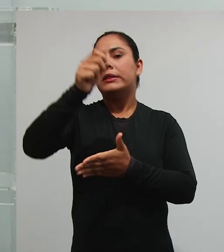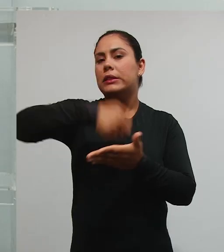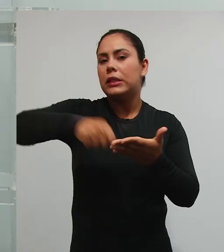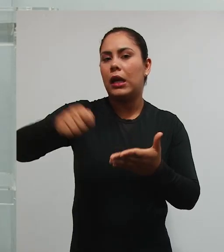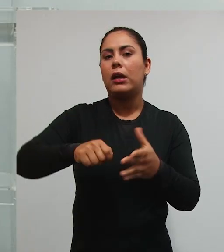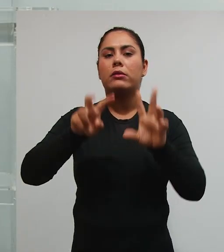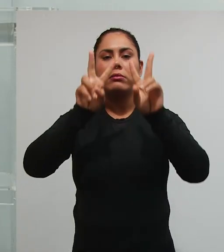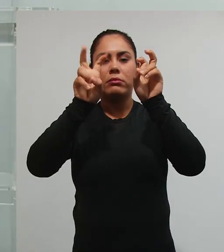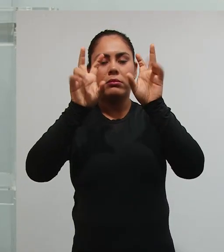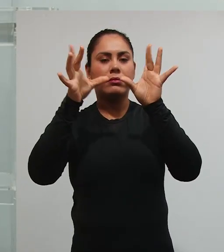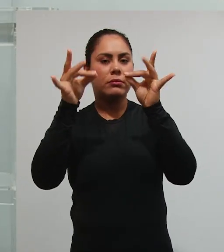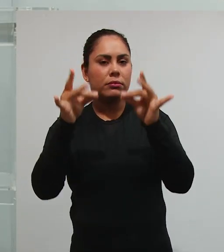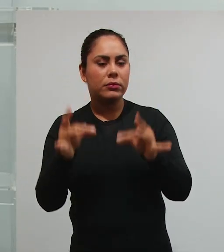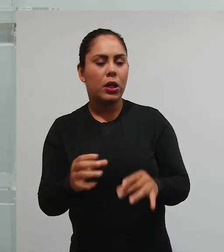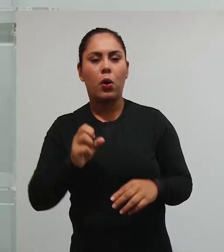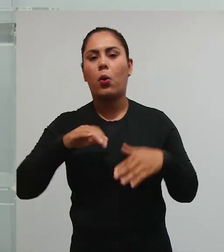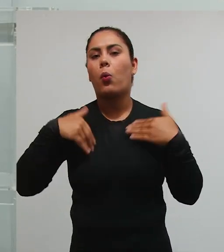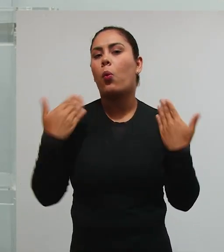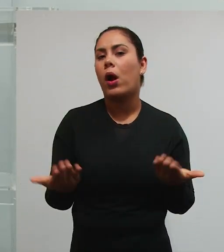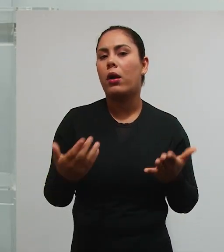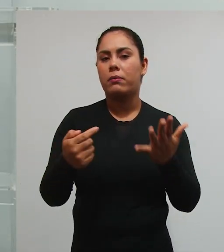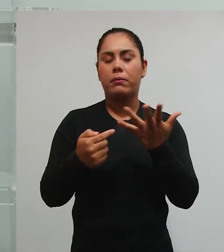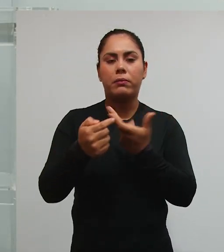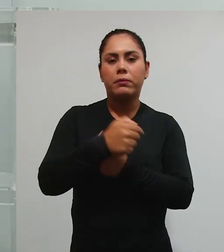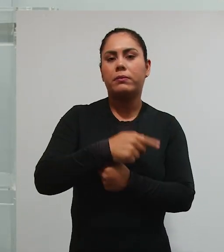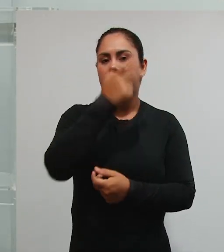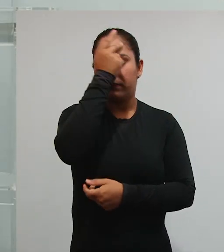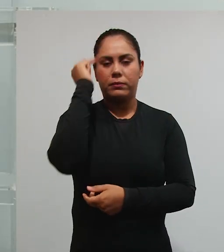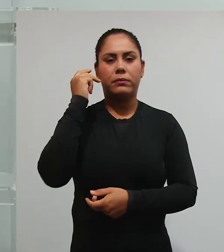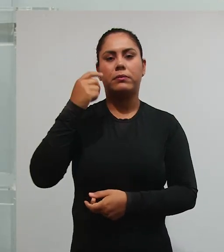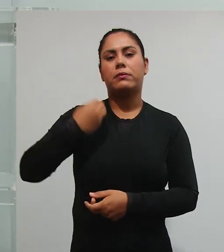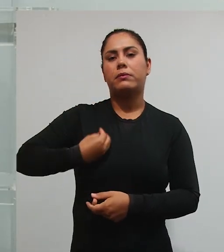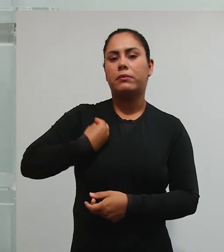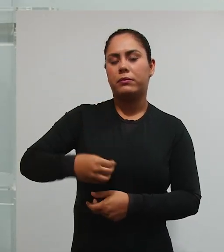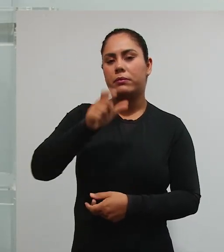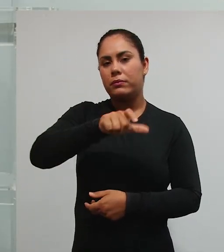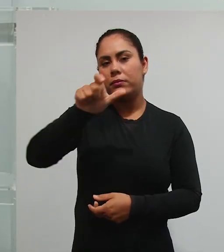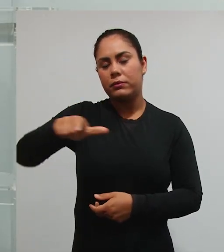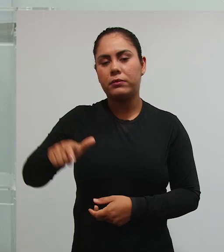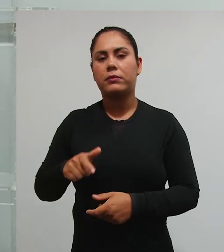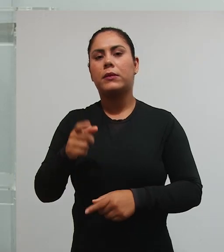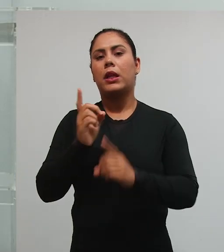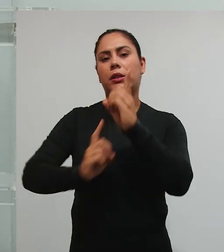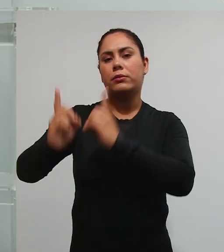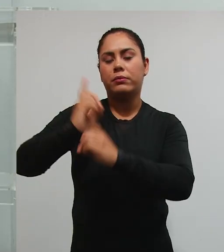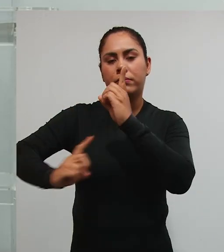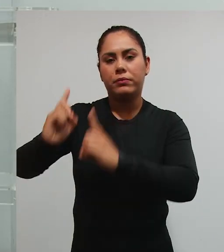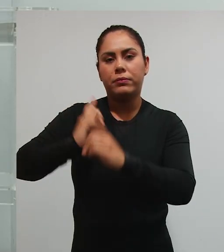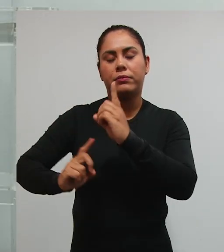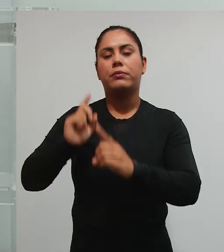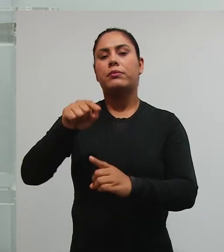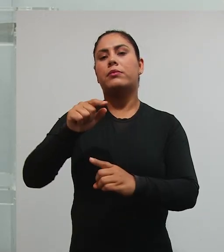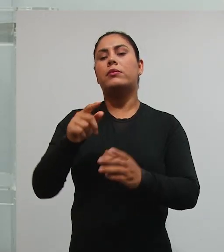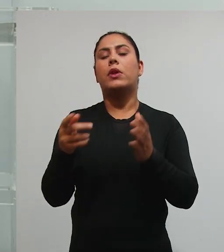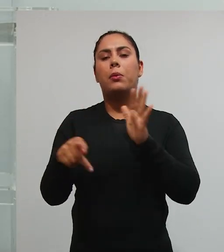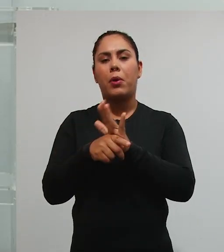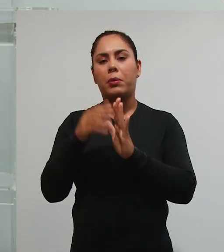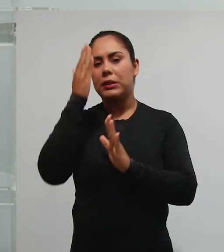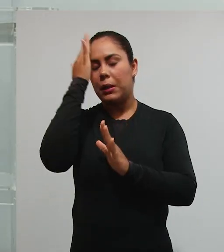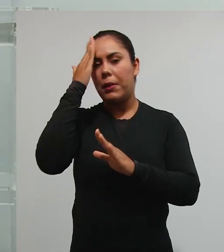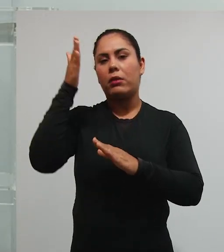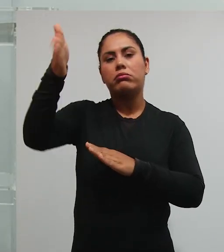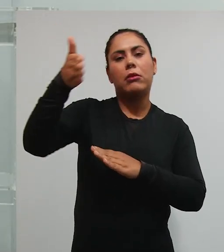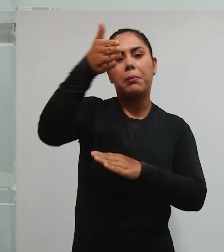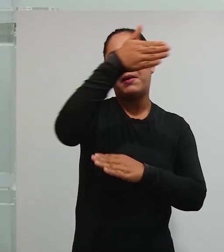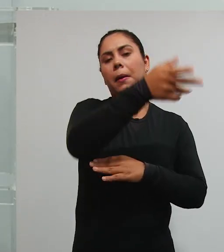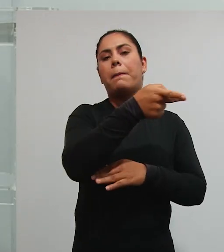os termos, definiram quais são os componentes do grupo, aí a gente começa a dinâmica, né, o circuito